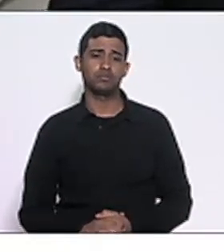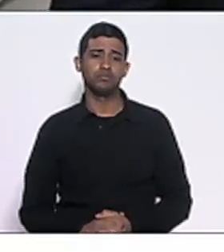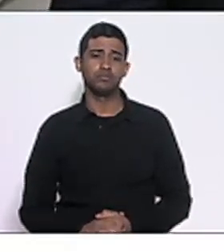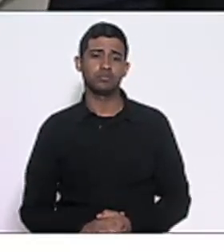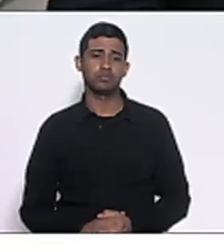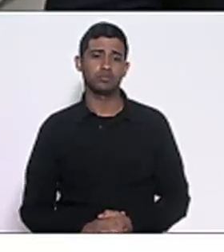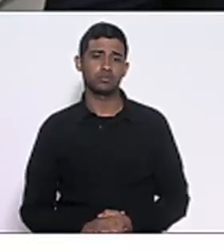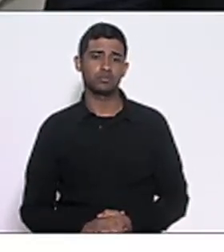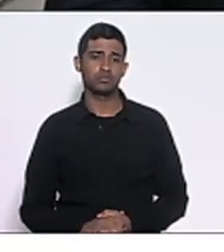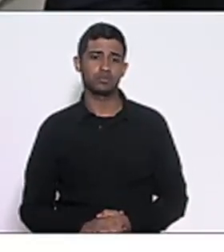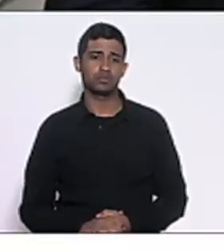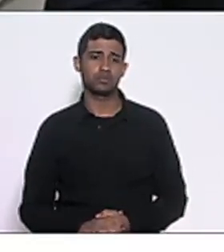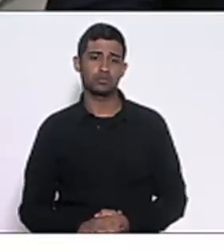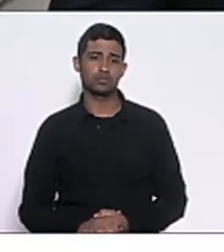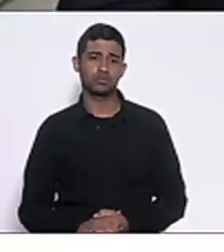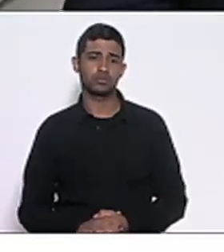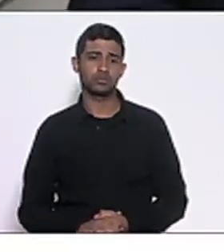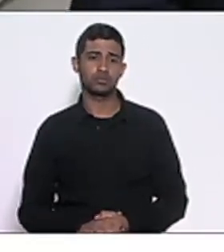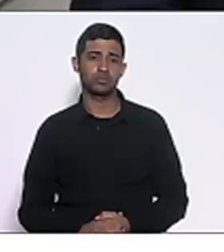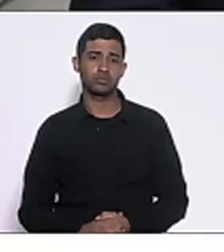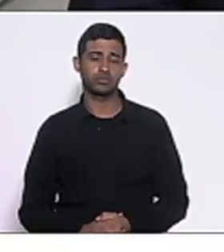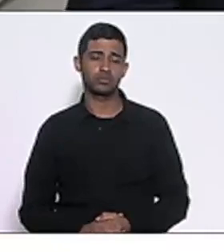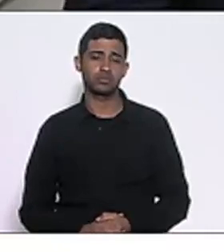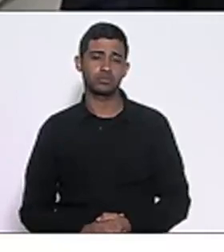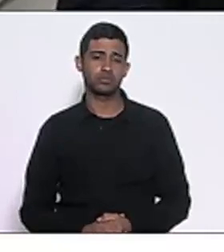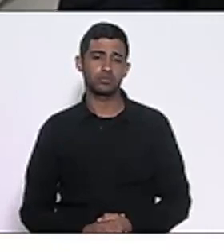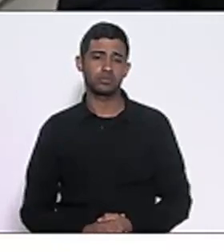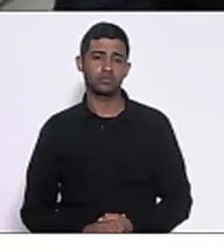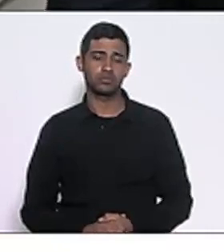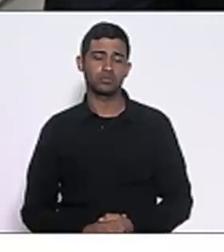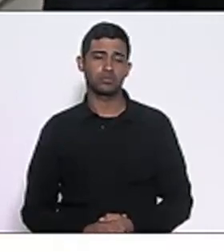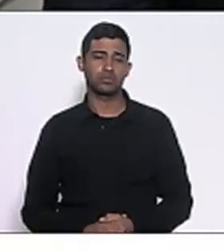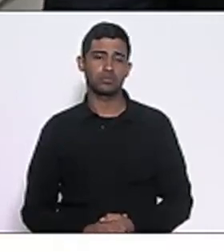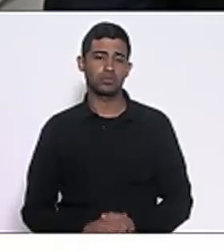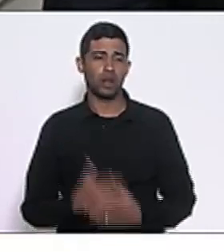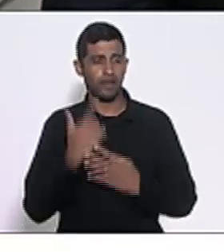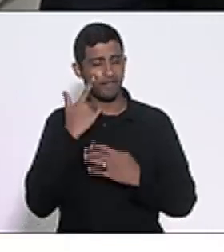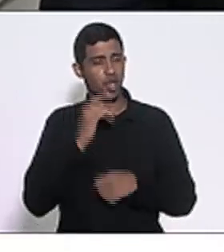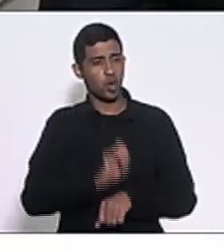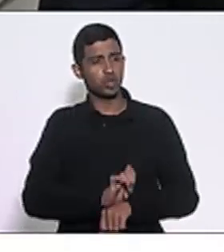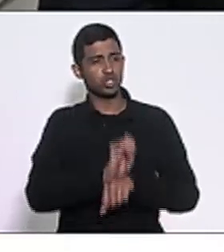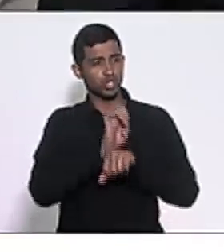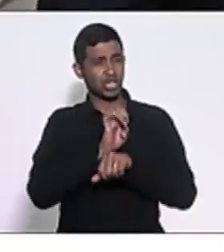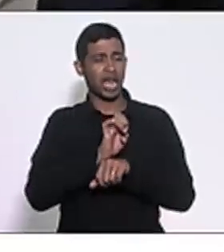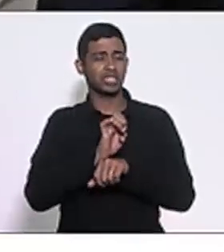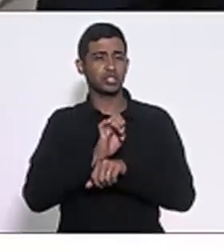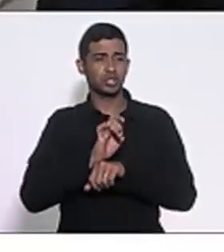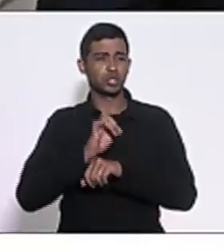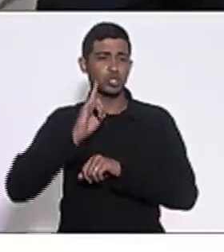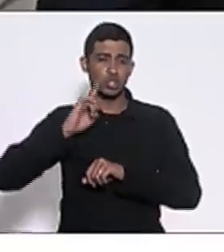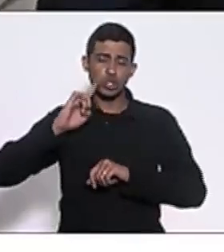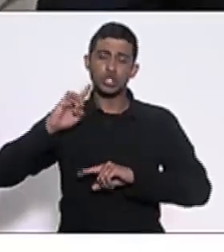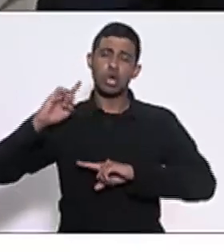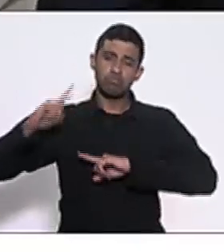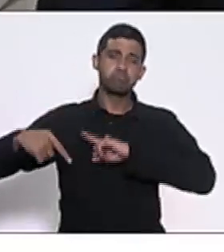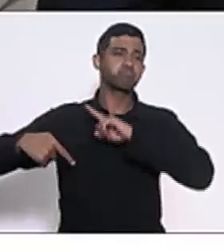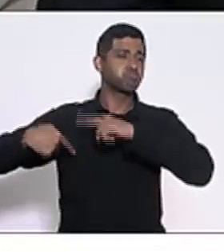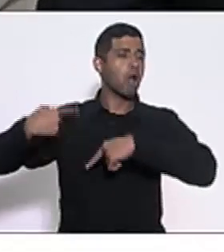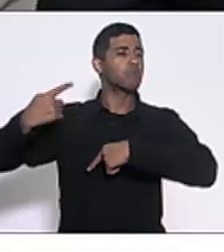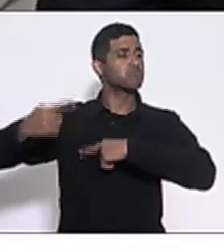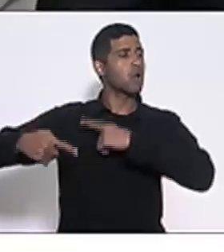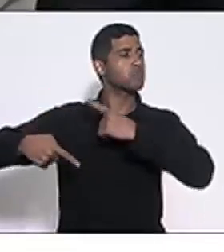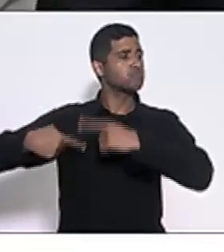levando o Estado, dia após dia, a ficar atrasado naquilo que